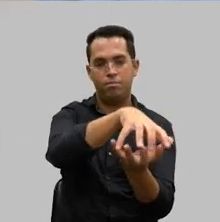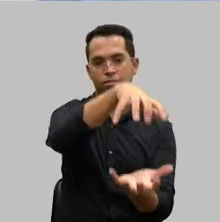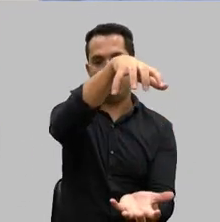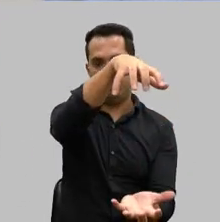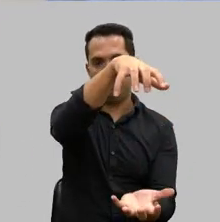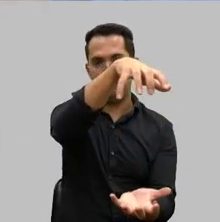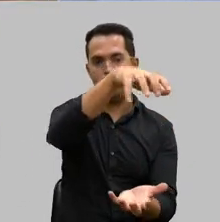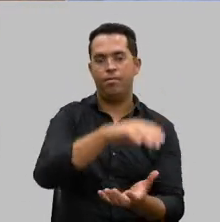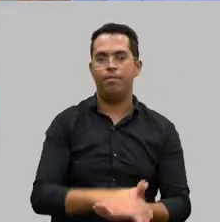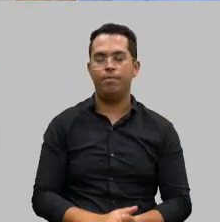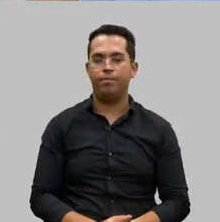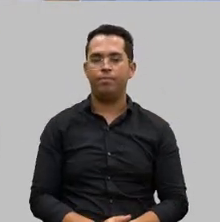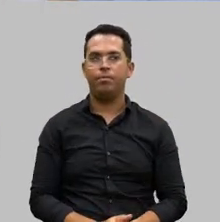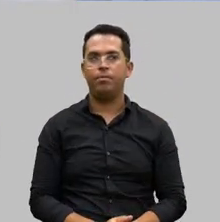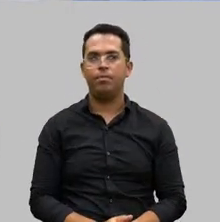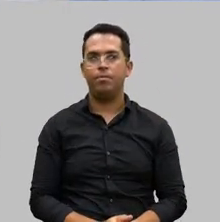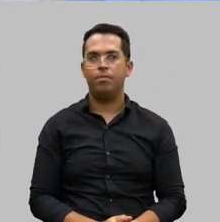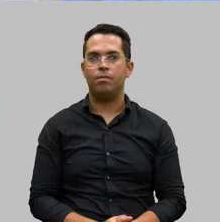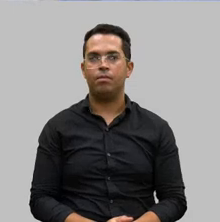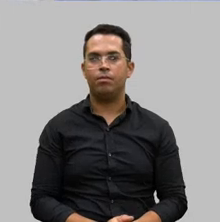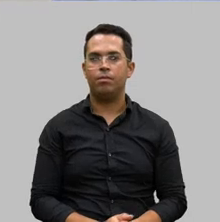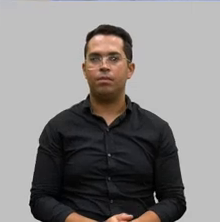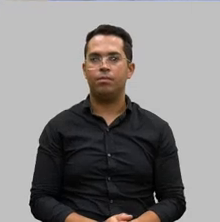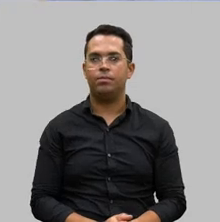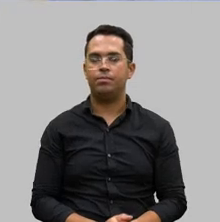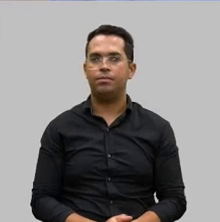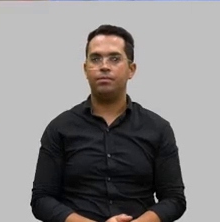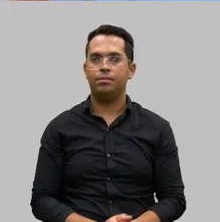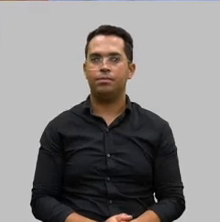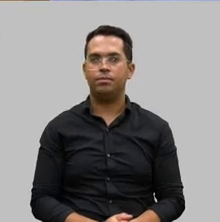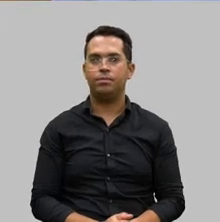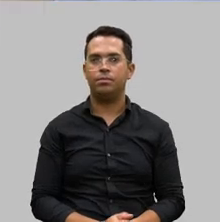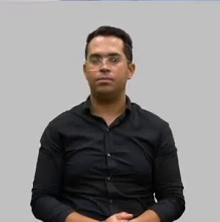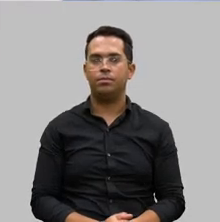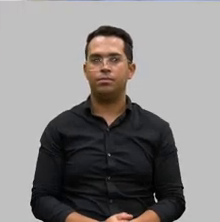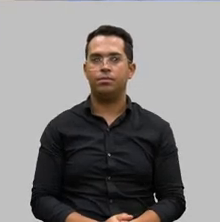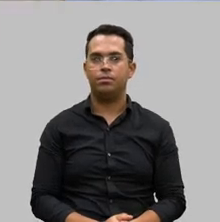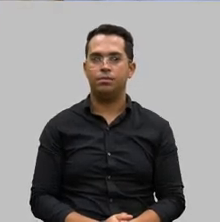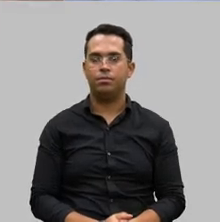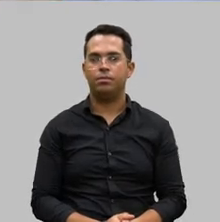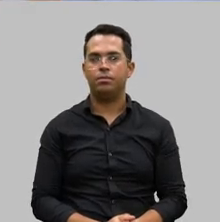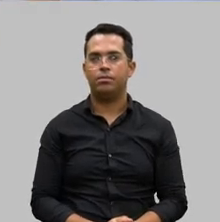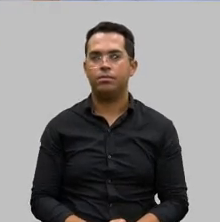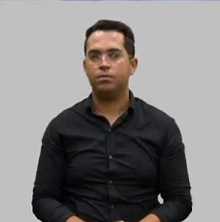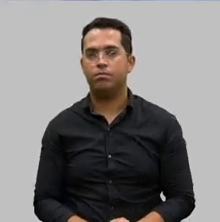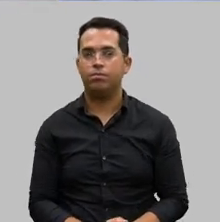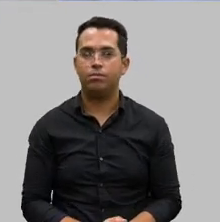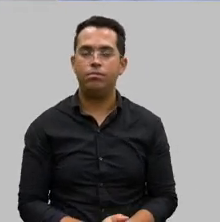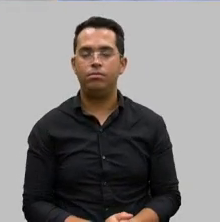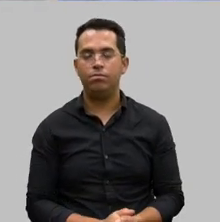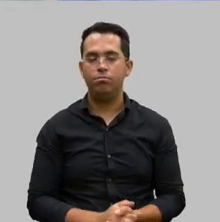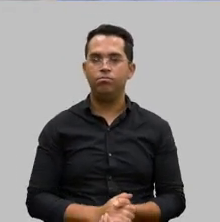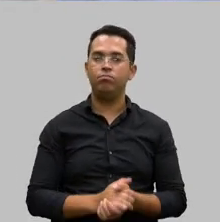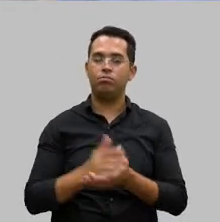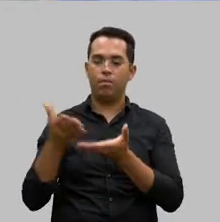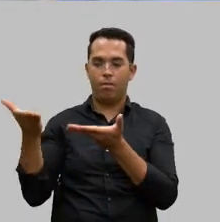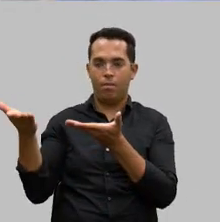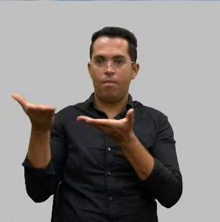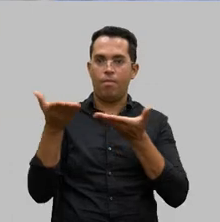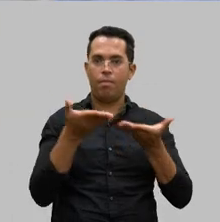pela proximidade com a situação que se vivencia no dia a dia eu vou passar a palavra agora pro Vereador